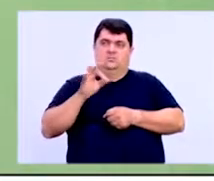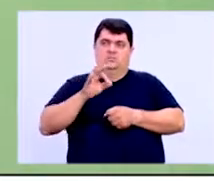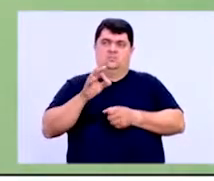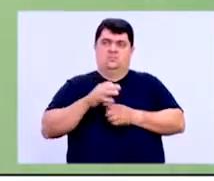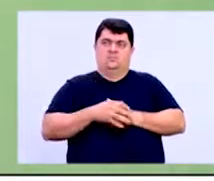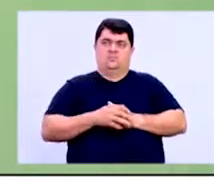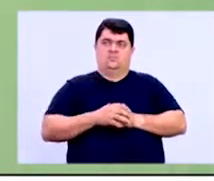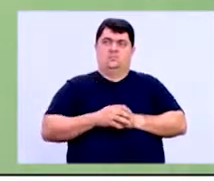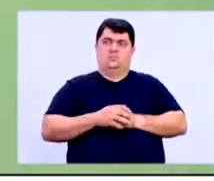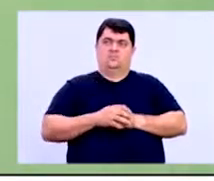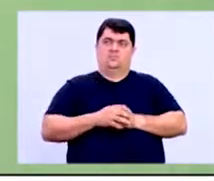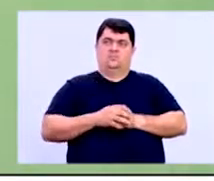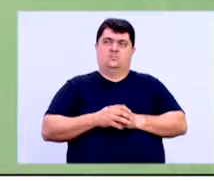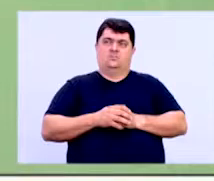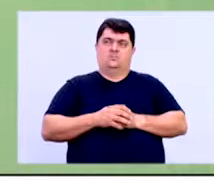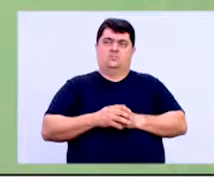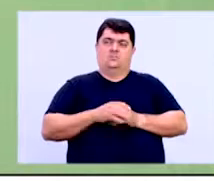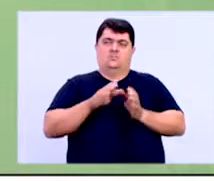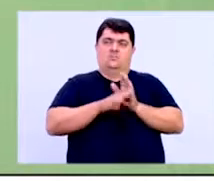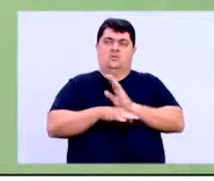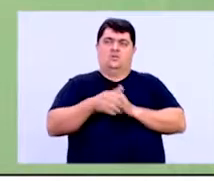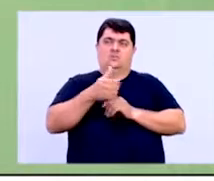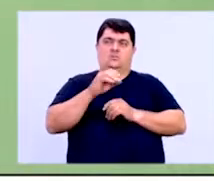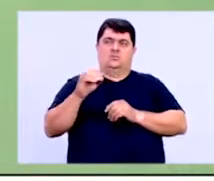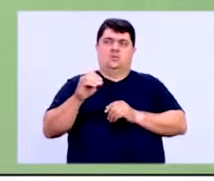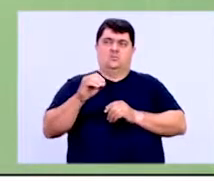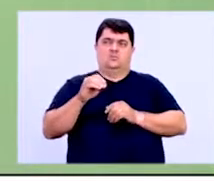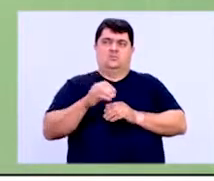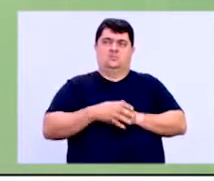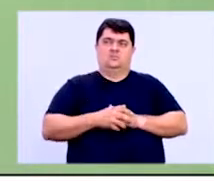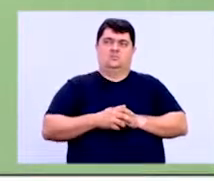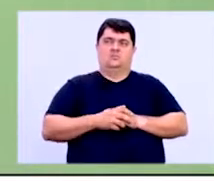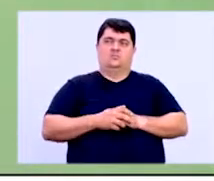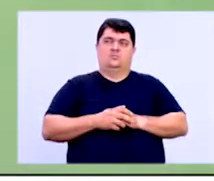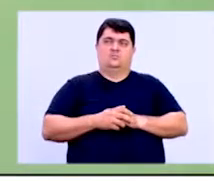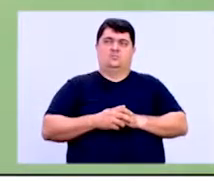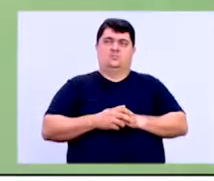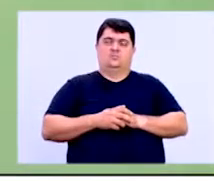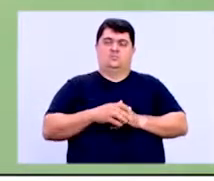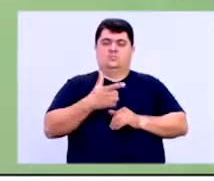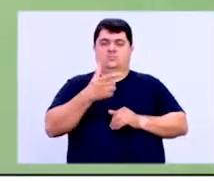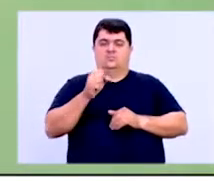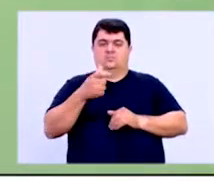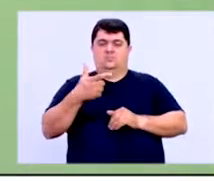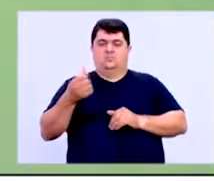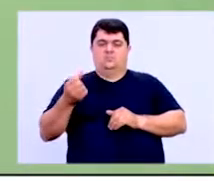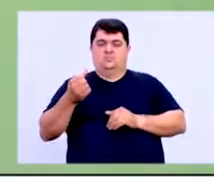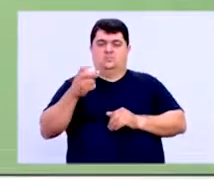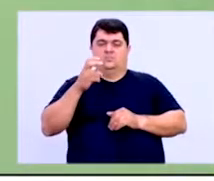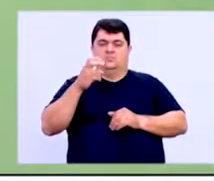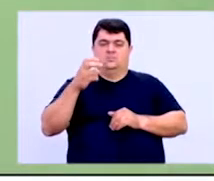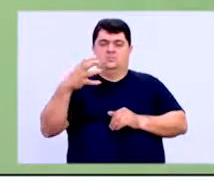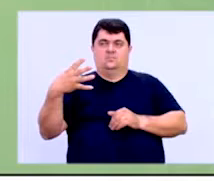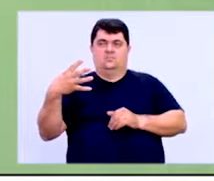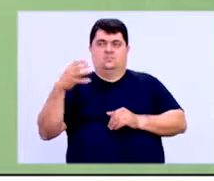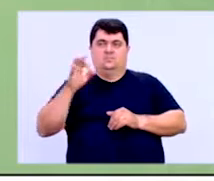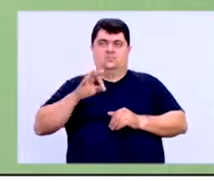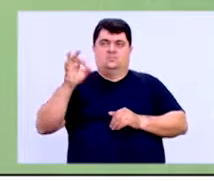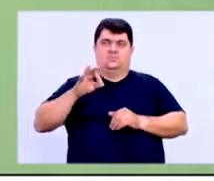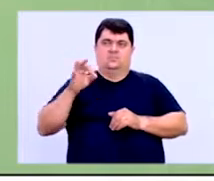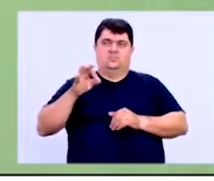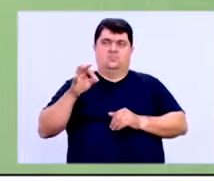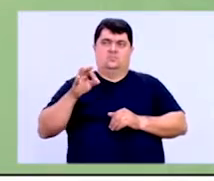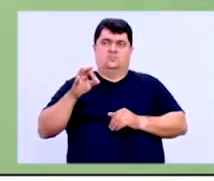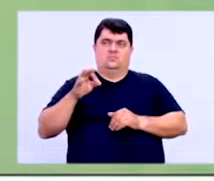somou e subtraiu de 100. Entendeu? Então vamos lá, 28 mais 26, 54%.